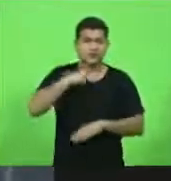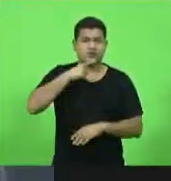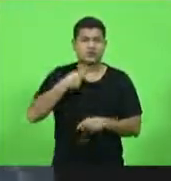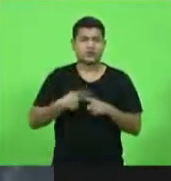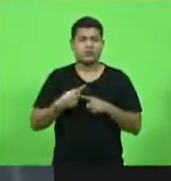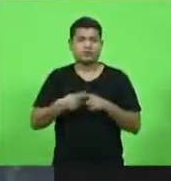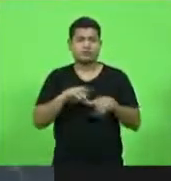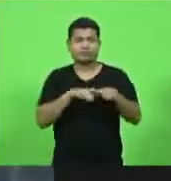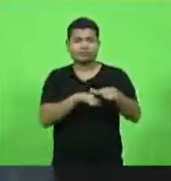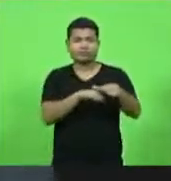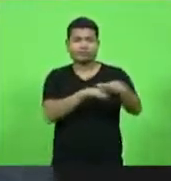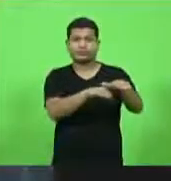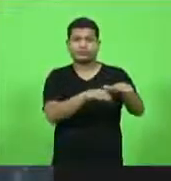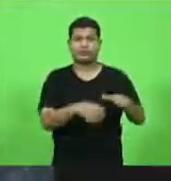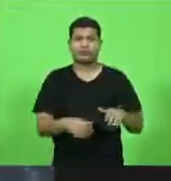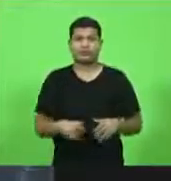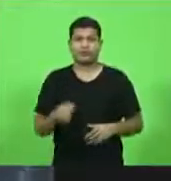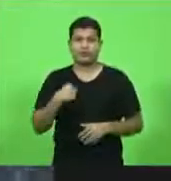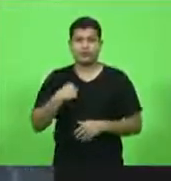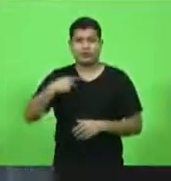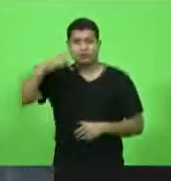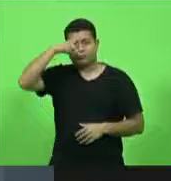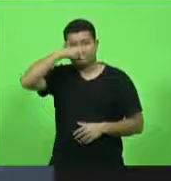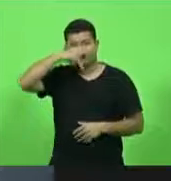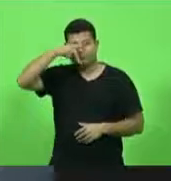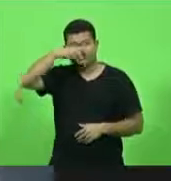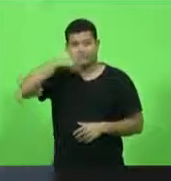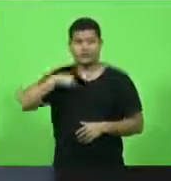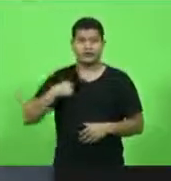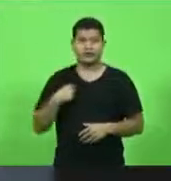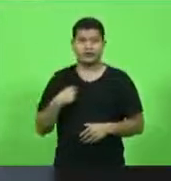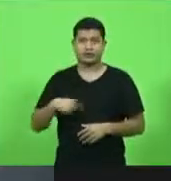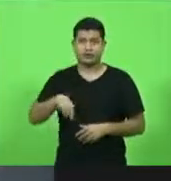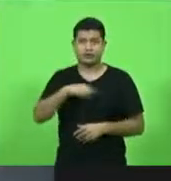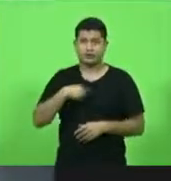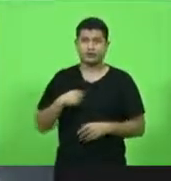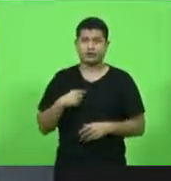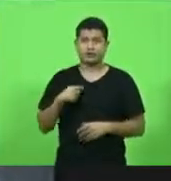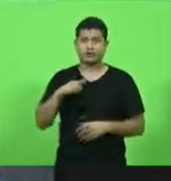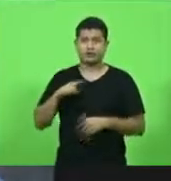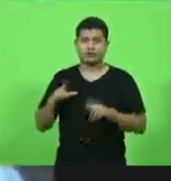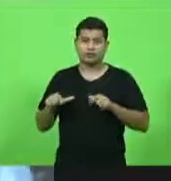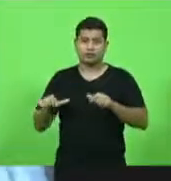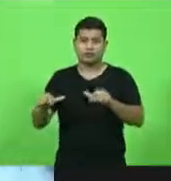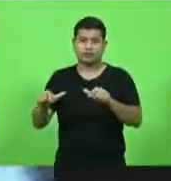vezes estou trancado aqui na Palhoça. Ontem nós recebemos em Laguna o secretário